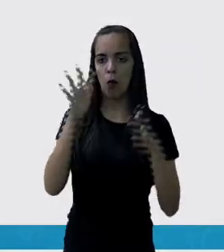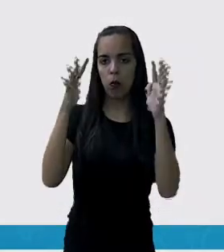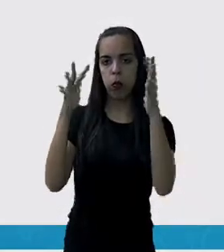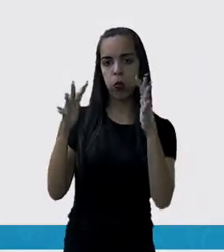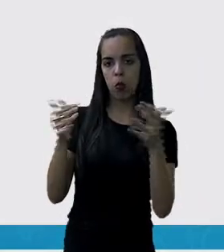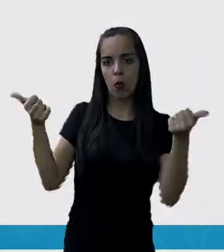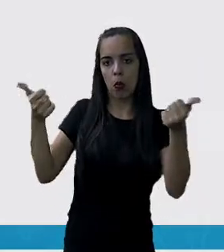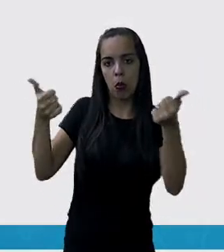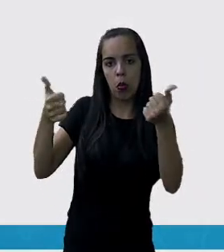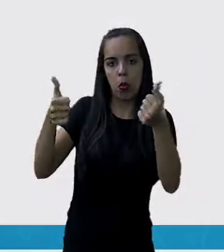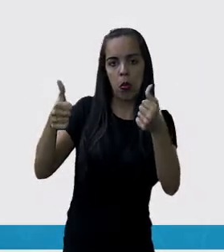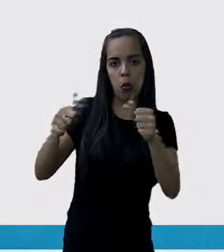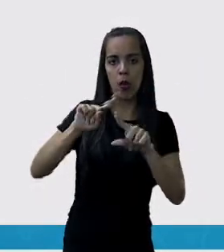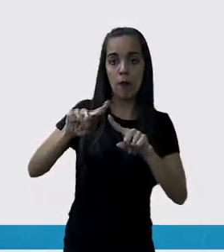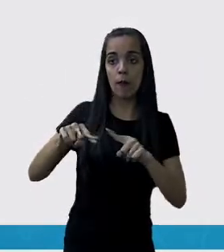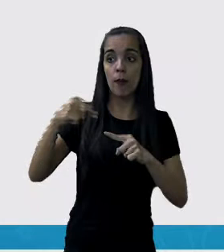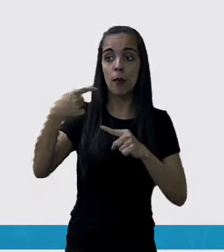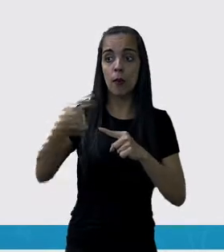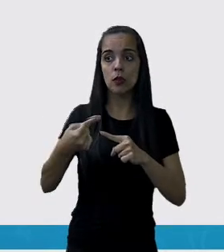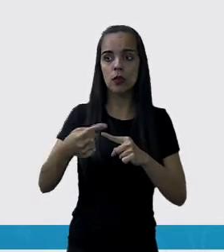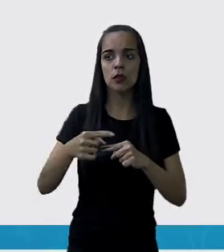Debilitada. Quando?